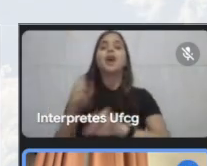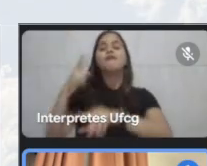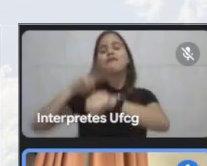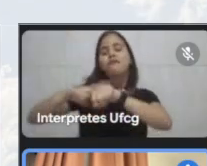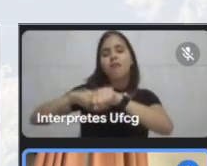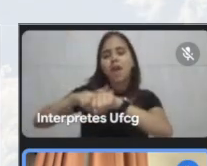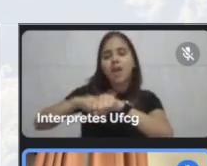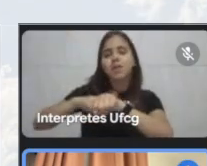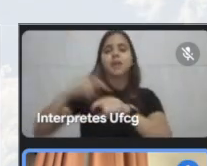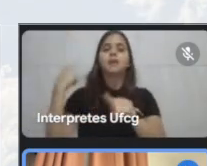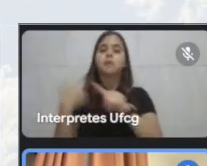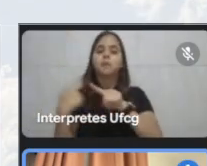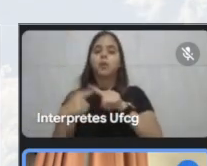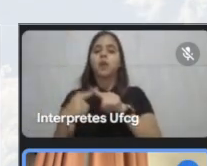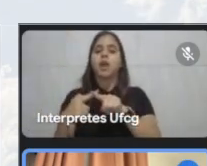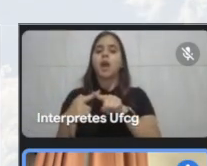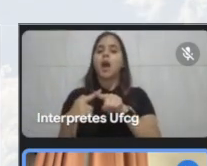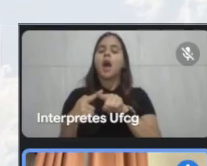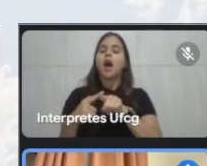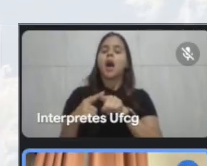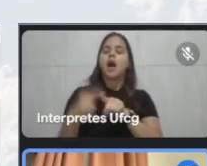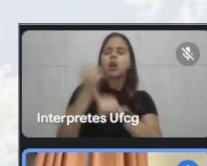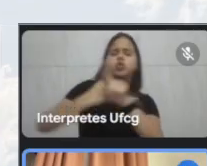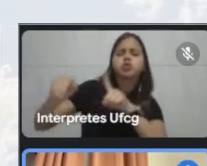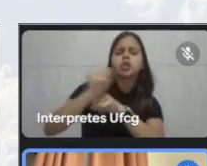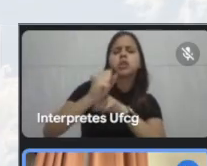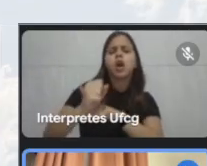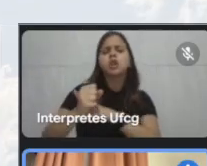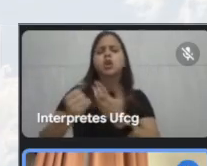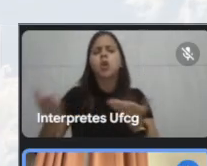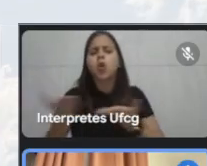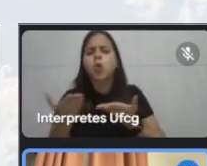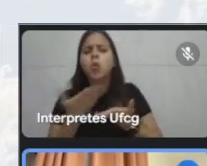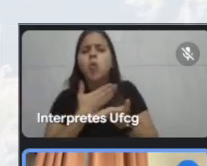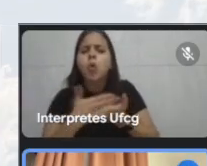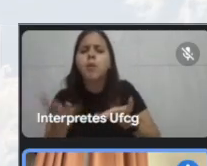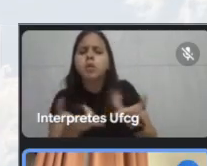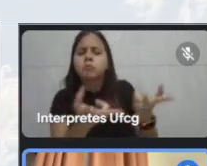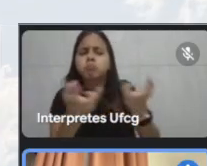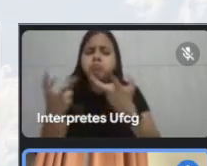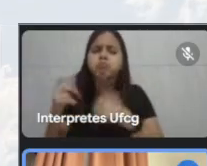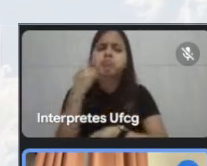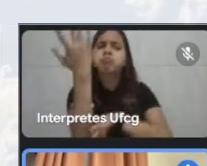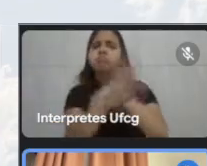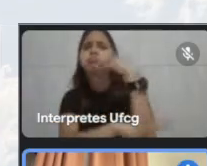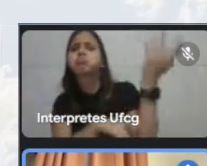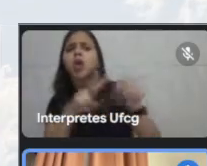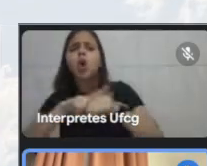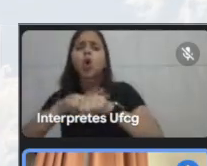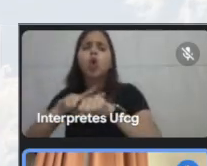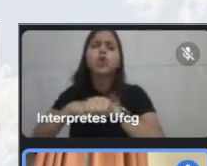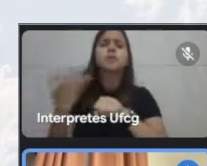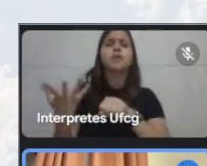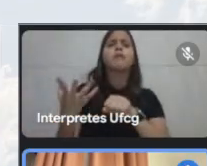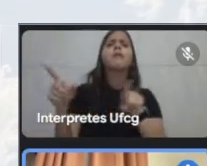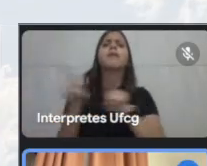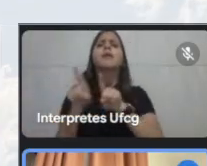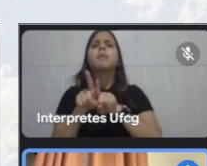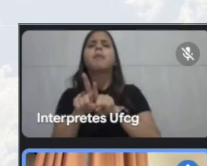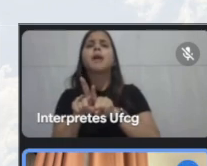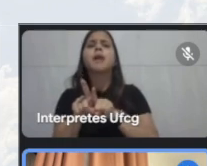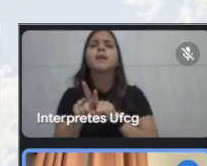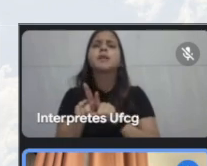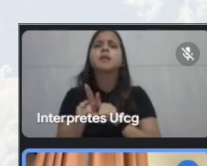mais essa população dentro da sua comunidade, tanto ao acesso a estruturas verdes, quanto a ajudando elas a se adaptar melhor às